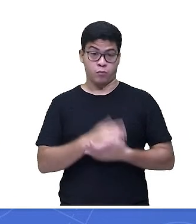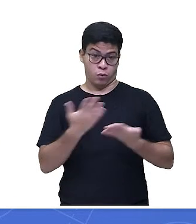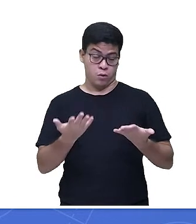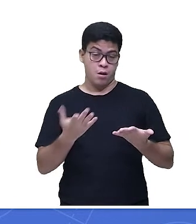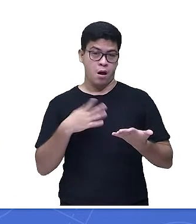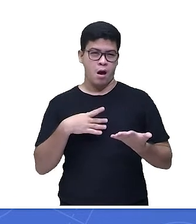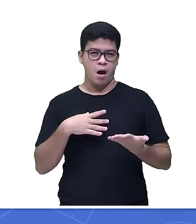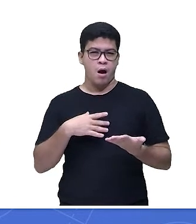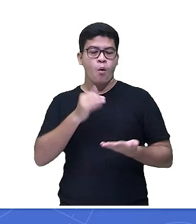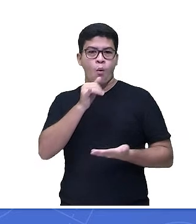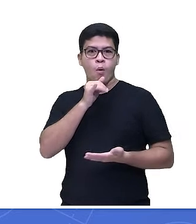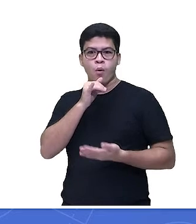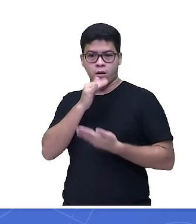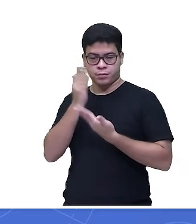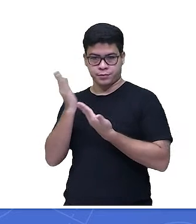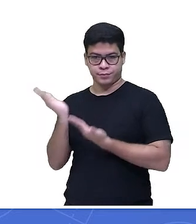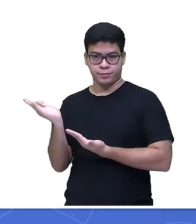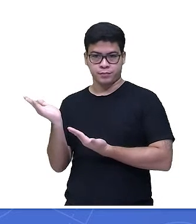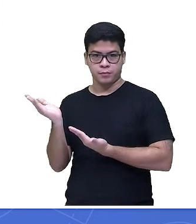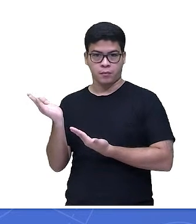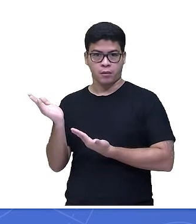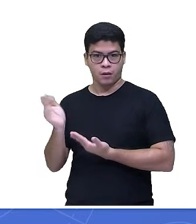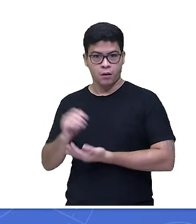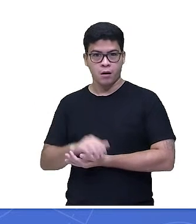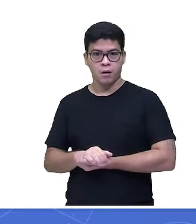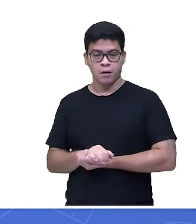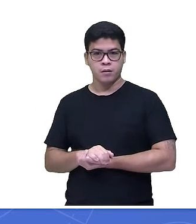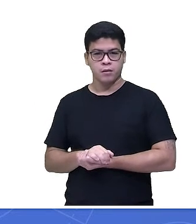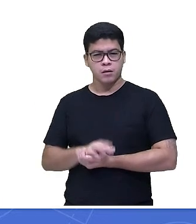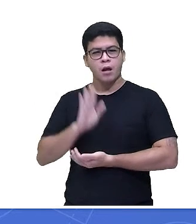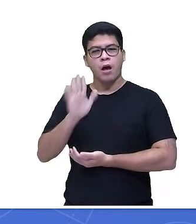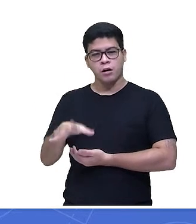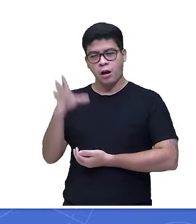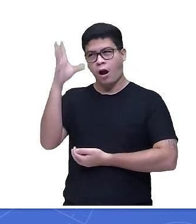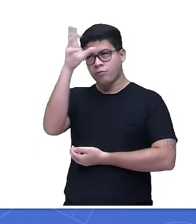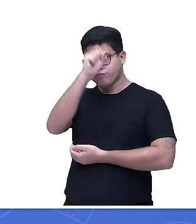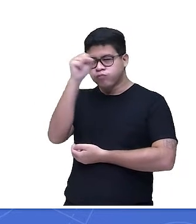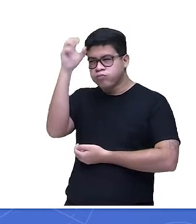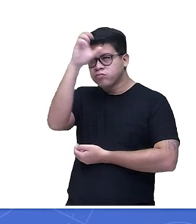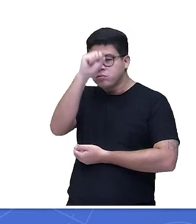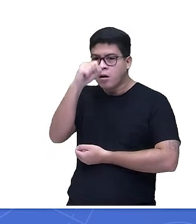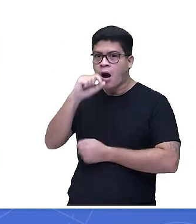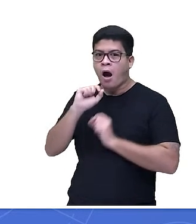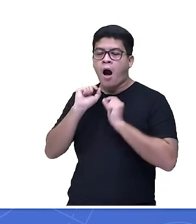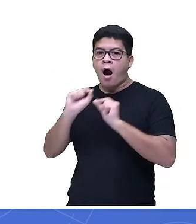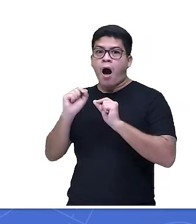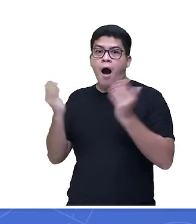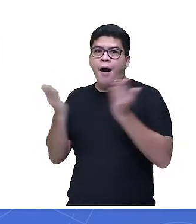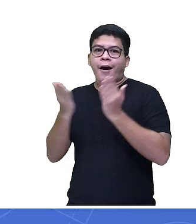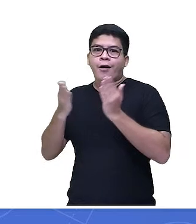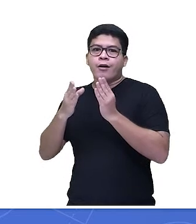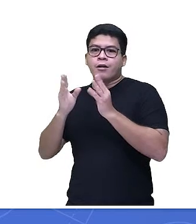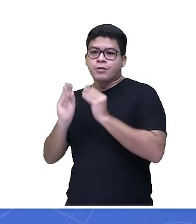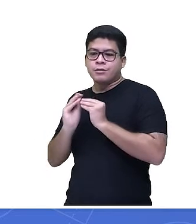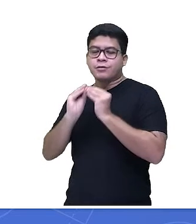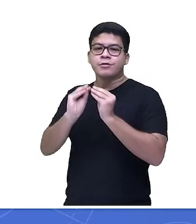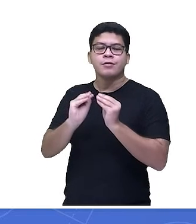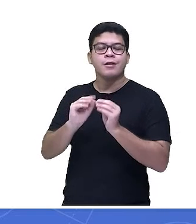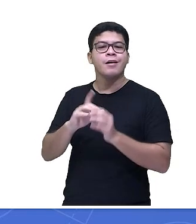Aplicação. Então, a gente adquiriu um conhecimento, né? E agora a gente vai aplicar, tá? Então, a gente